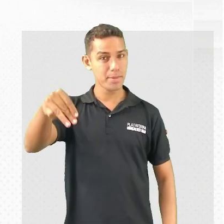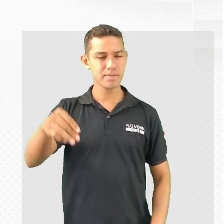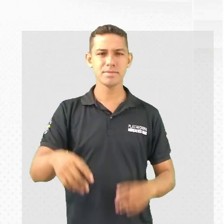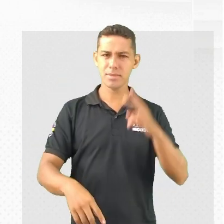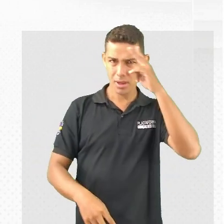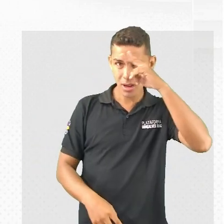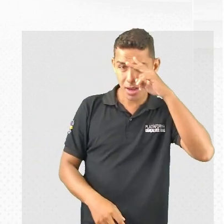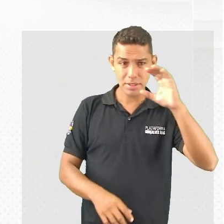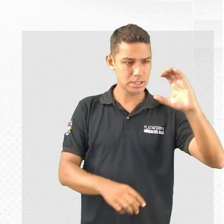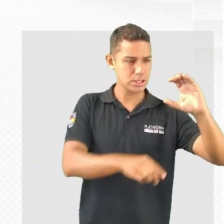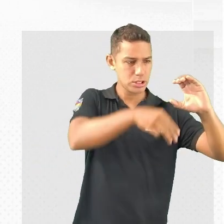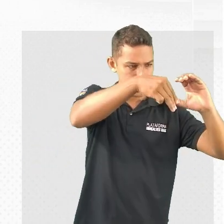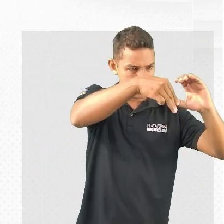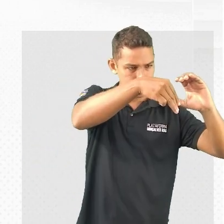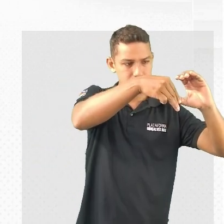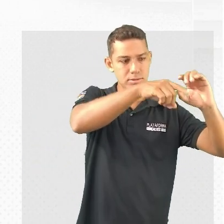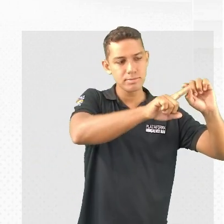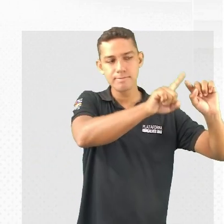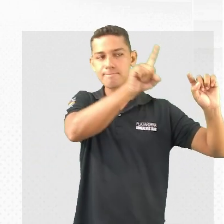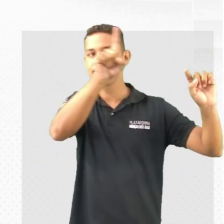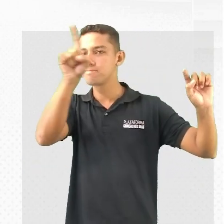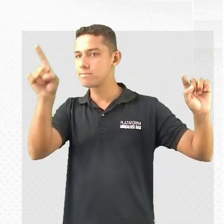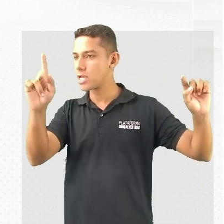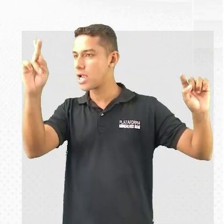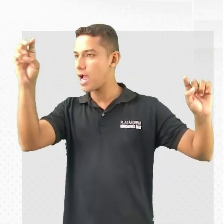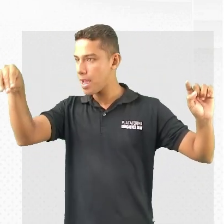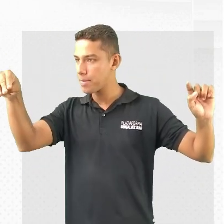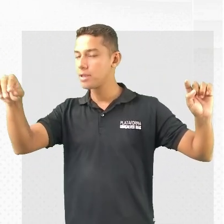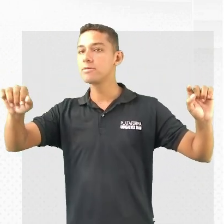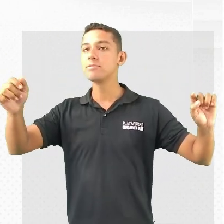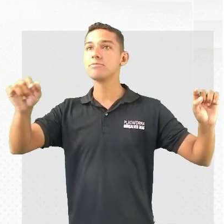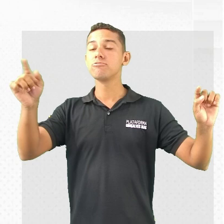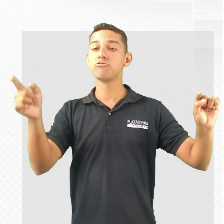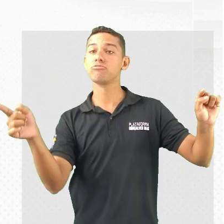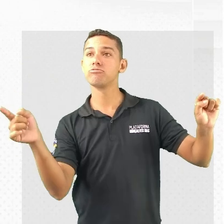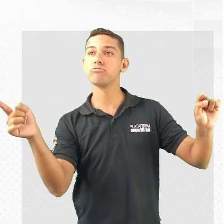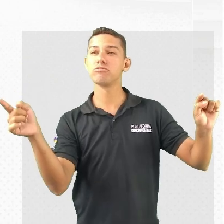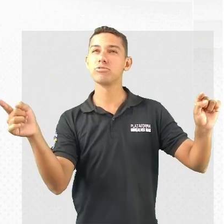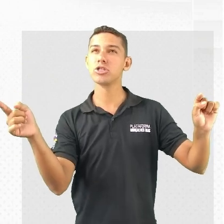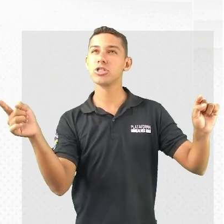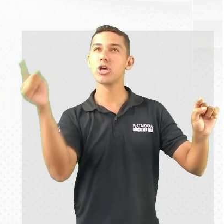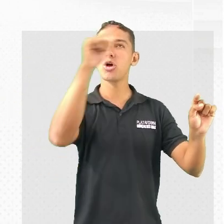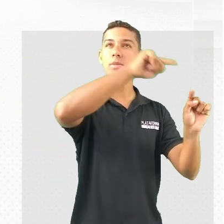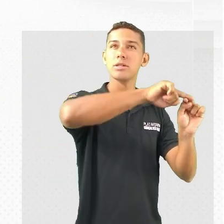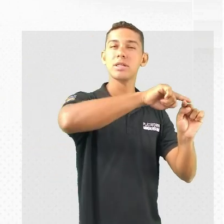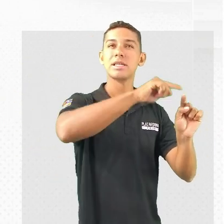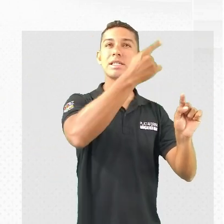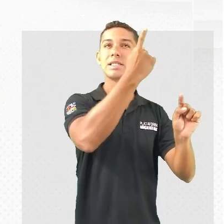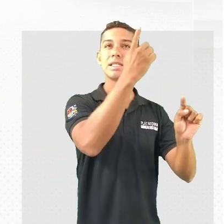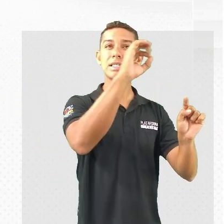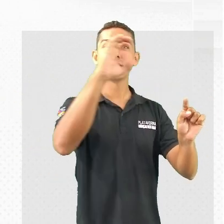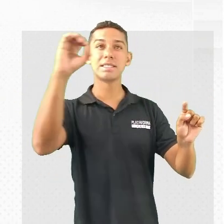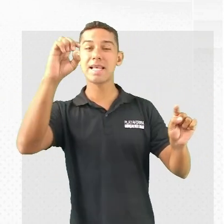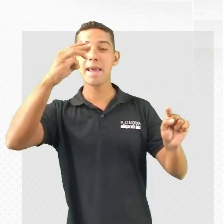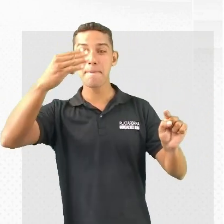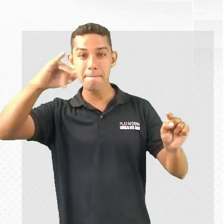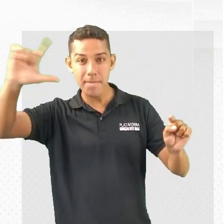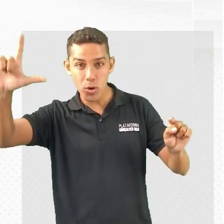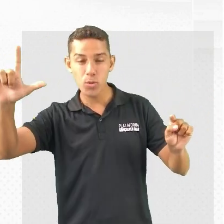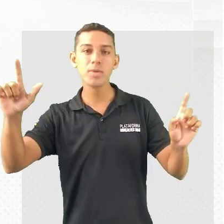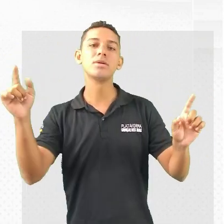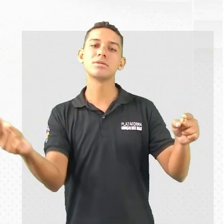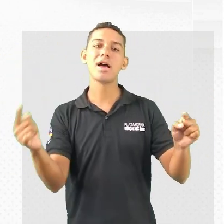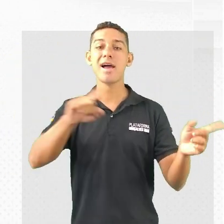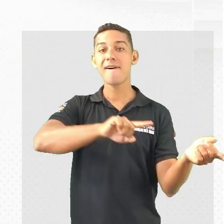quando eu transformei de quilômetro para centímetro, eu multipliquei por 100 mil? Se você quiser a volta, você vai dividir, realizar a